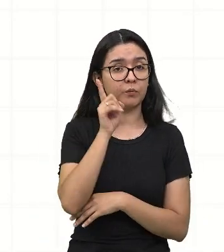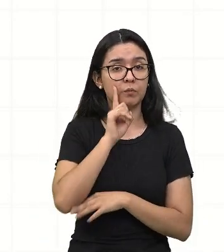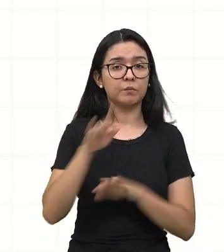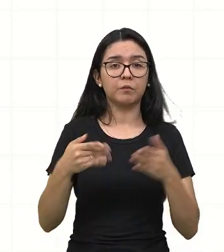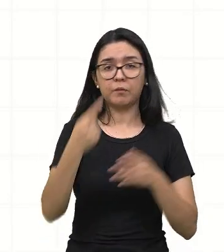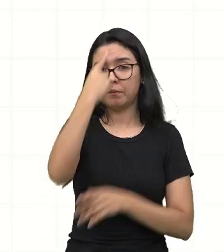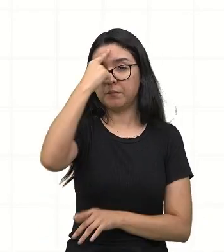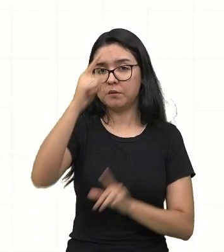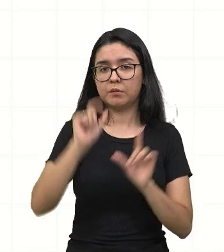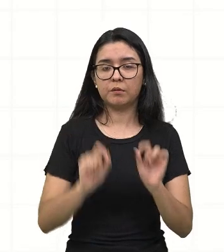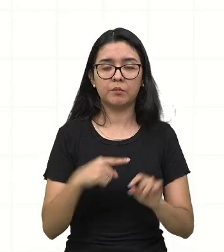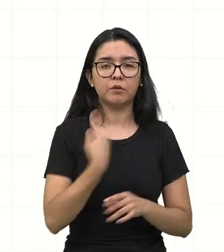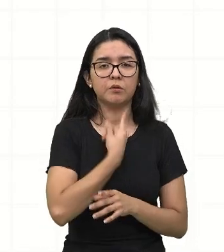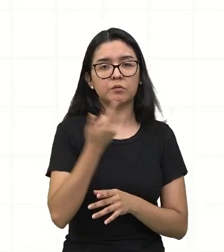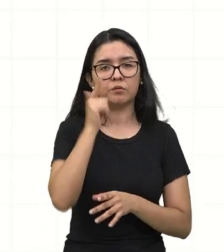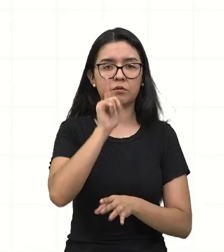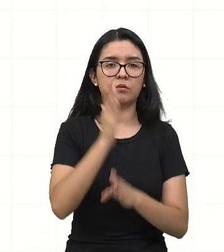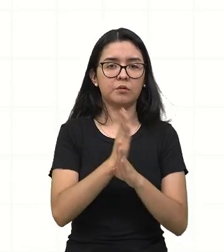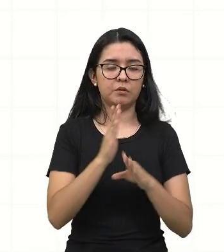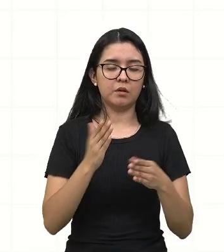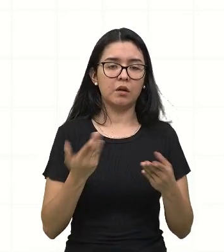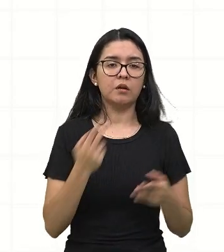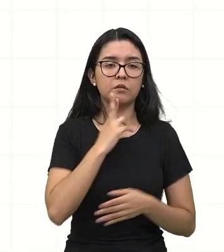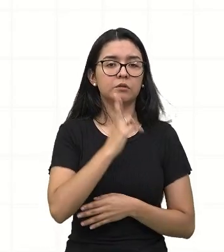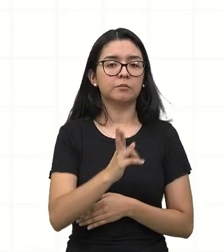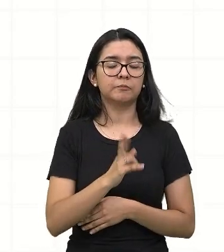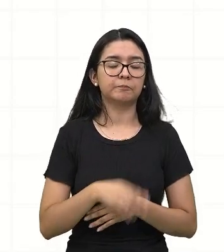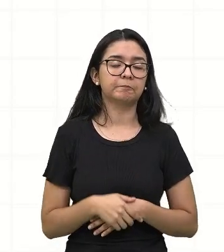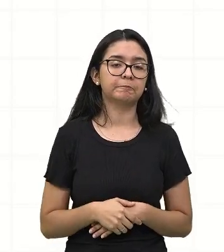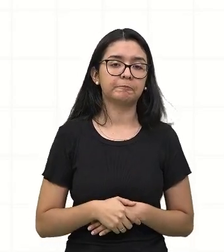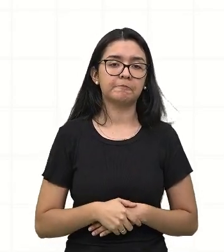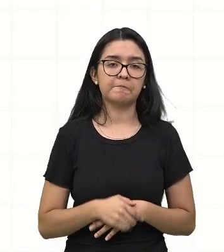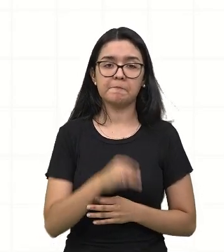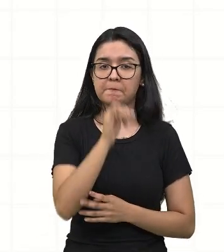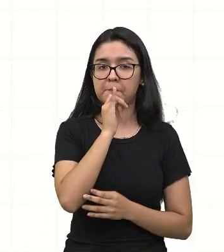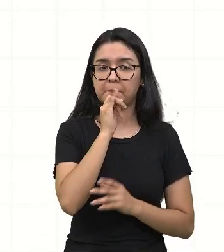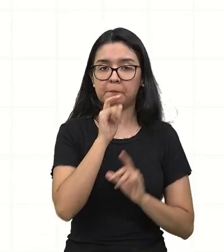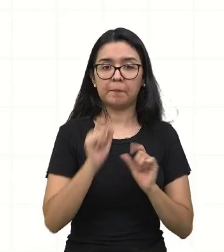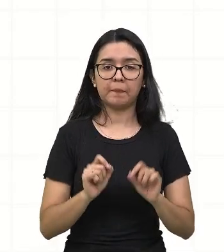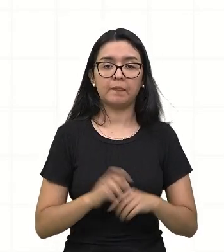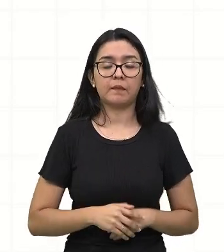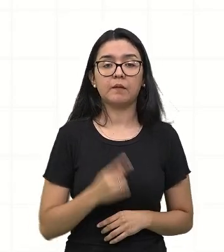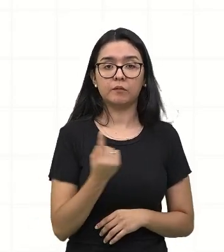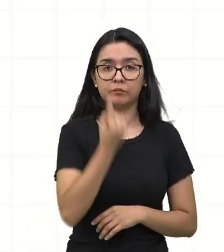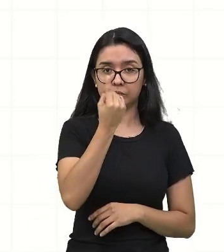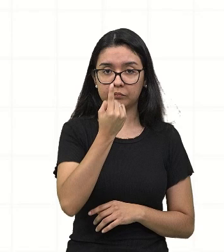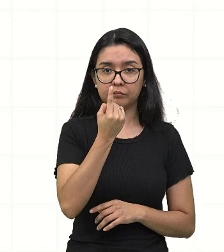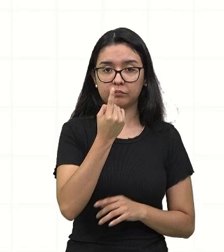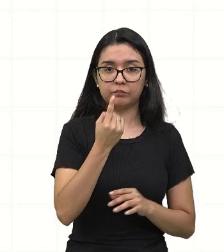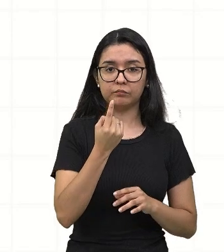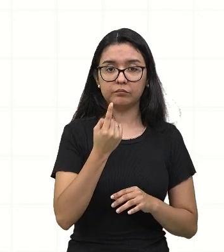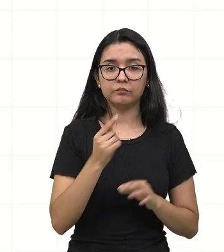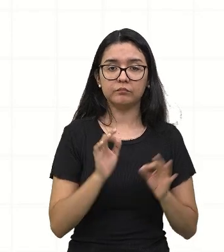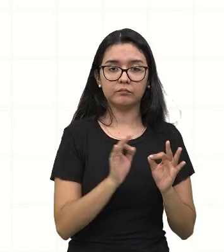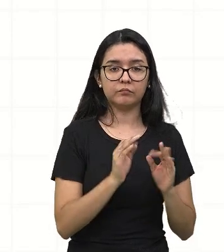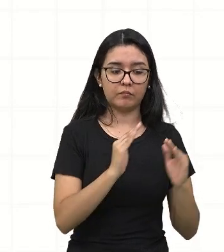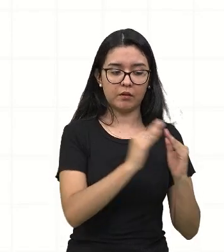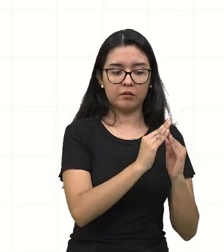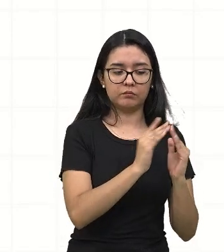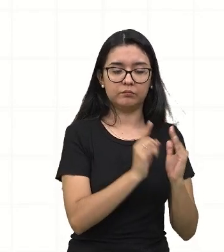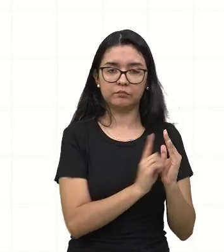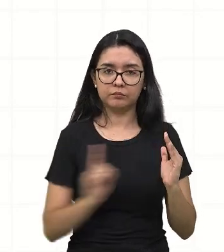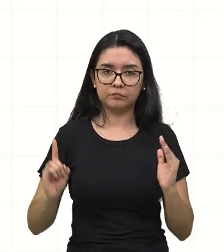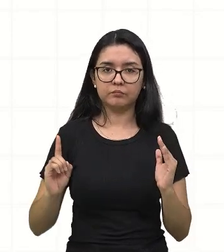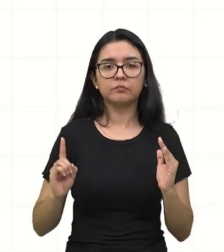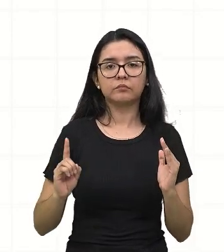pensar assim, ó, para a gente resolver esse problema. Pensar da seguinte maneira: uma viagem, olha só, para